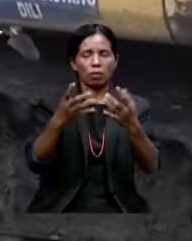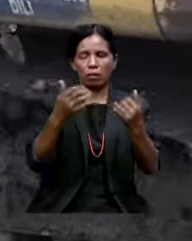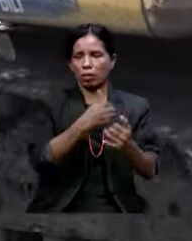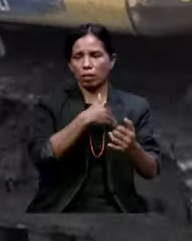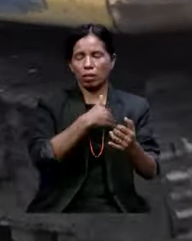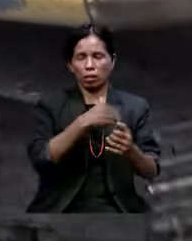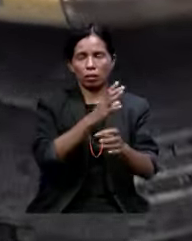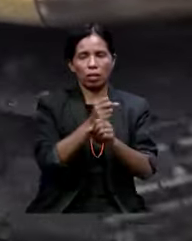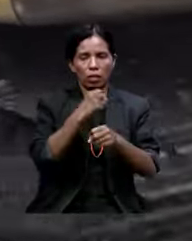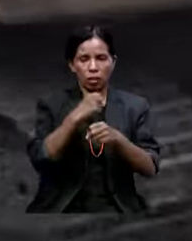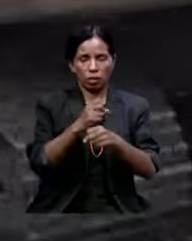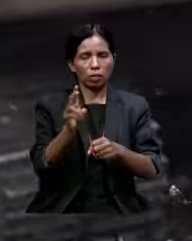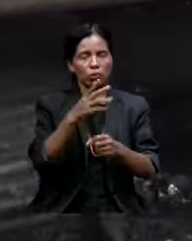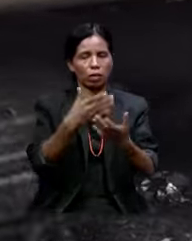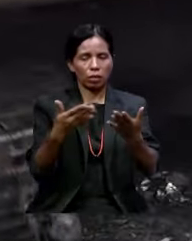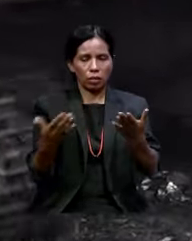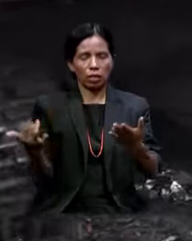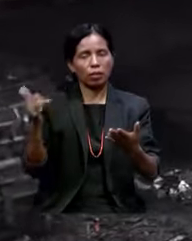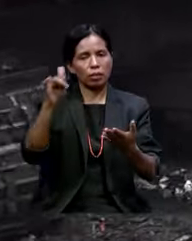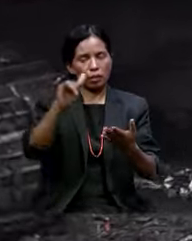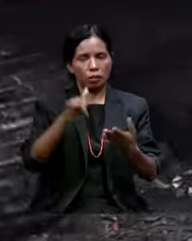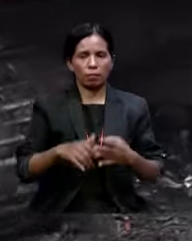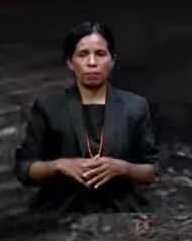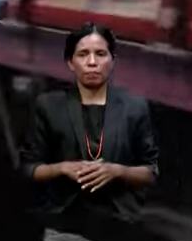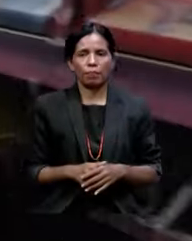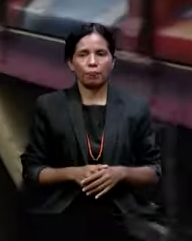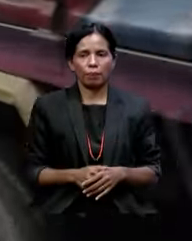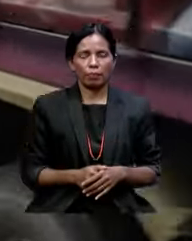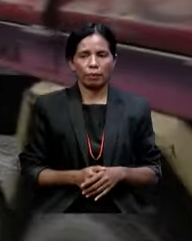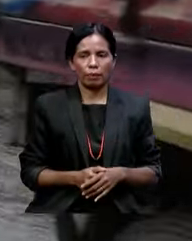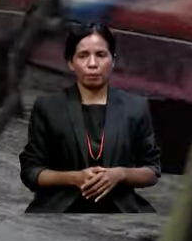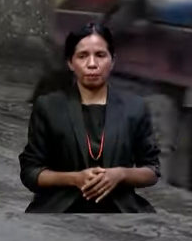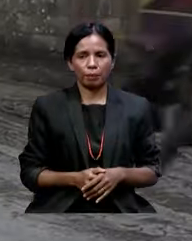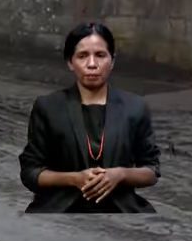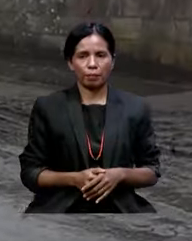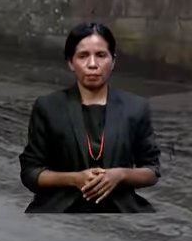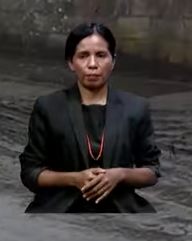halo lançamento atu os equipamento hirak ne. Abraão Amaral, Lamberto da Silva, GMN.